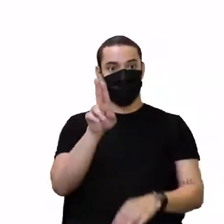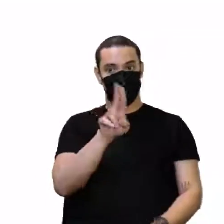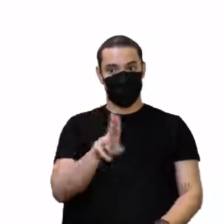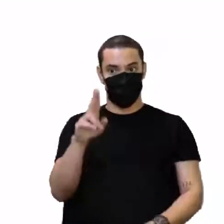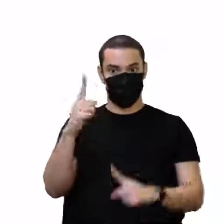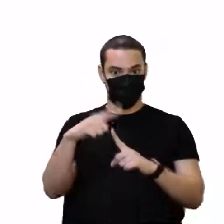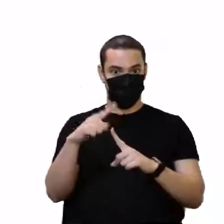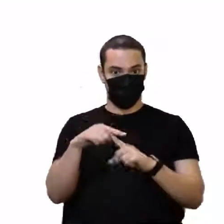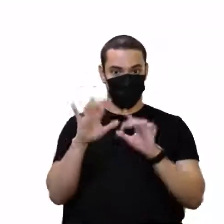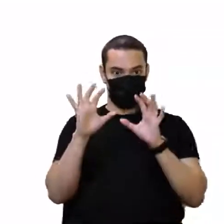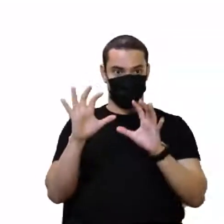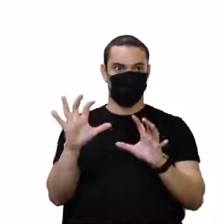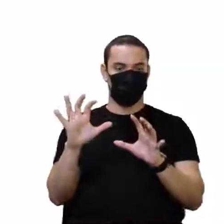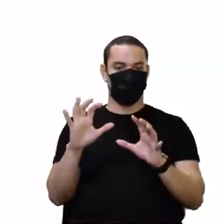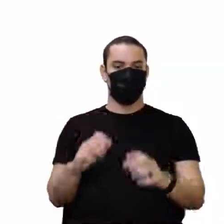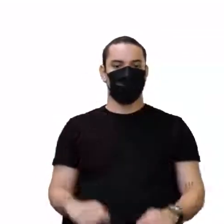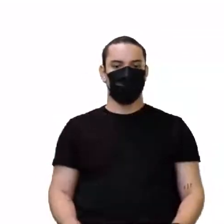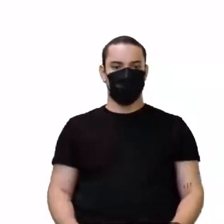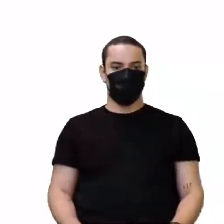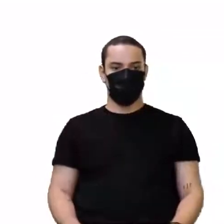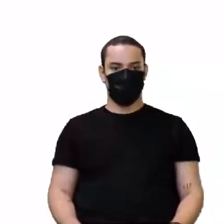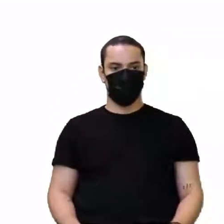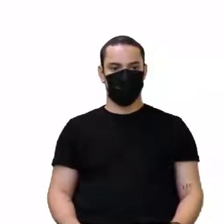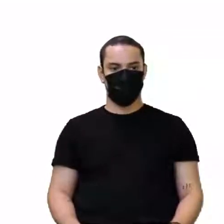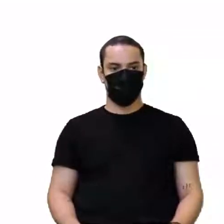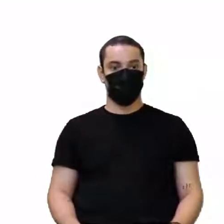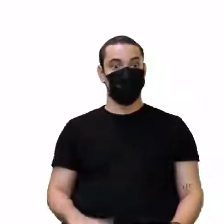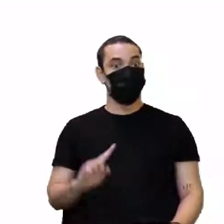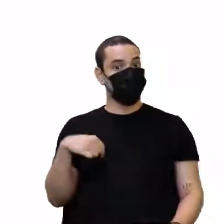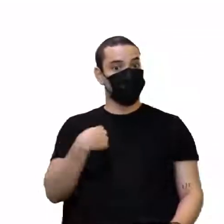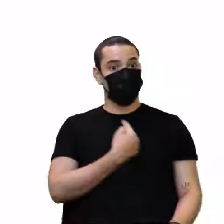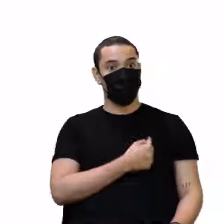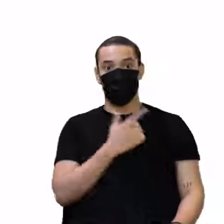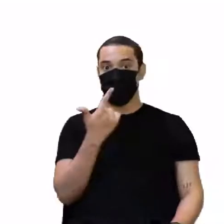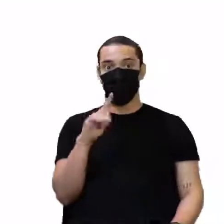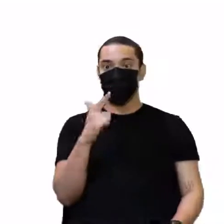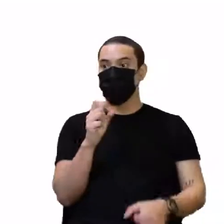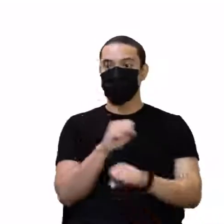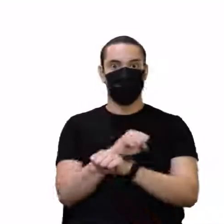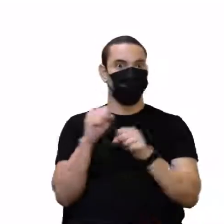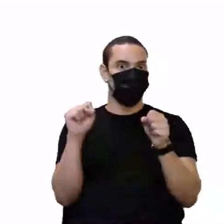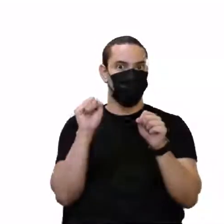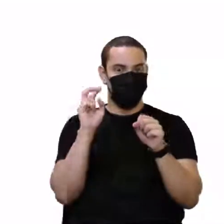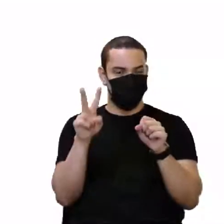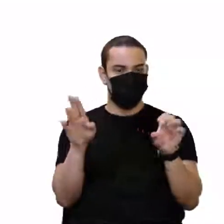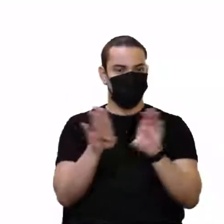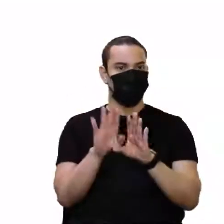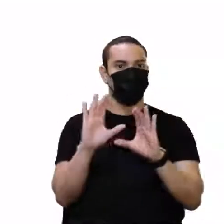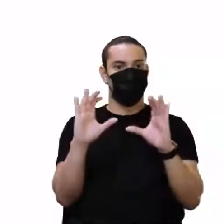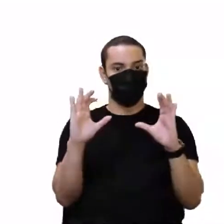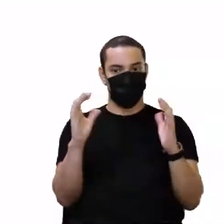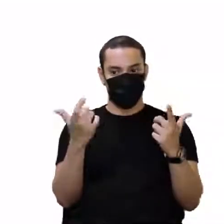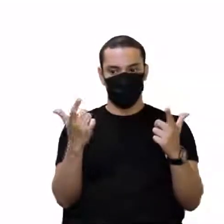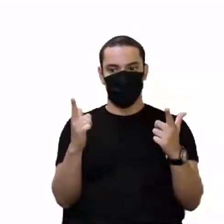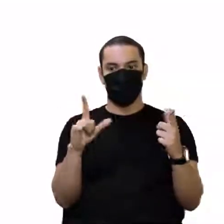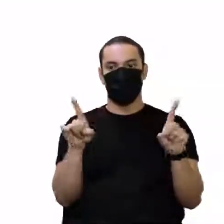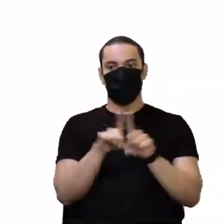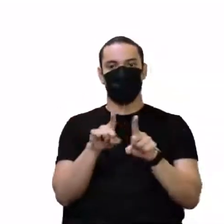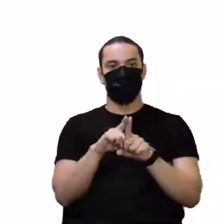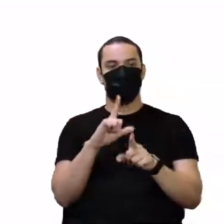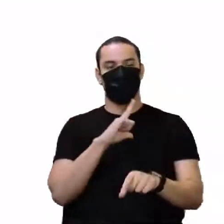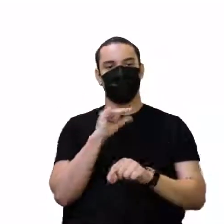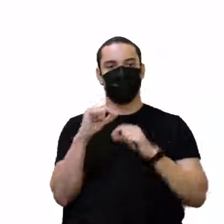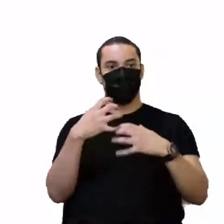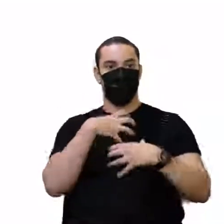de camuflagem, ficam lá no fundo dos rios e aí a gente passa batido. Mas, obviamente, que tem